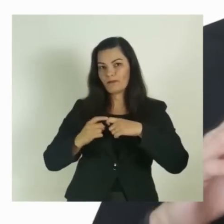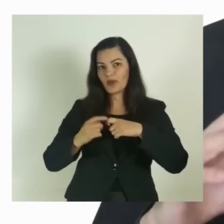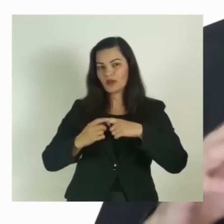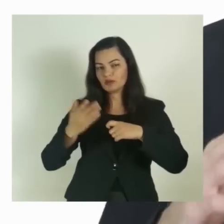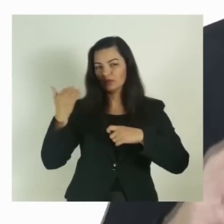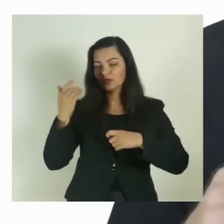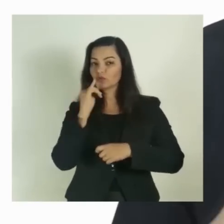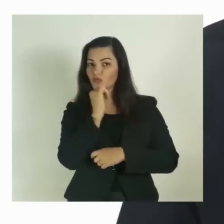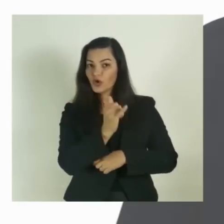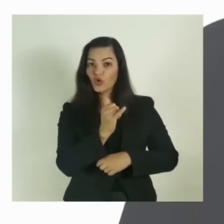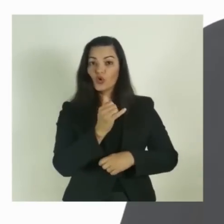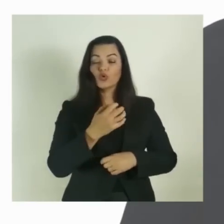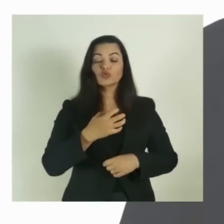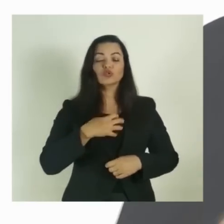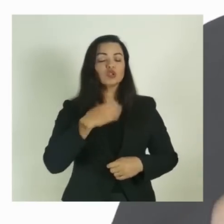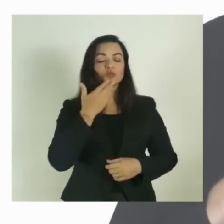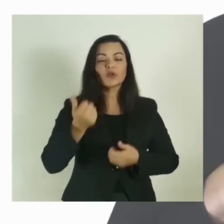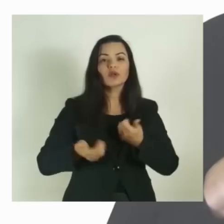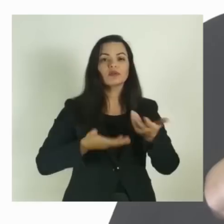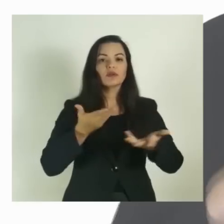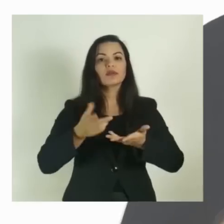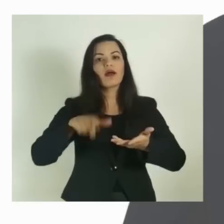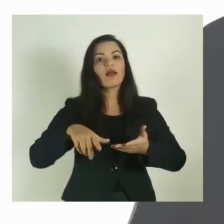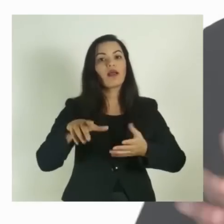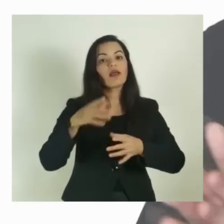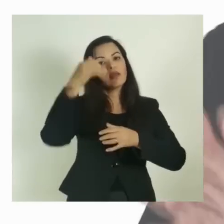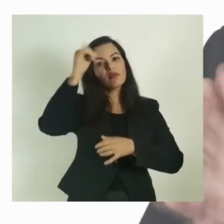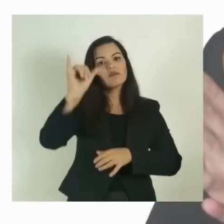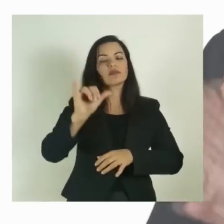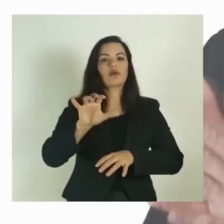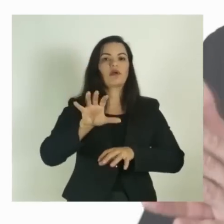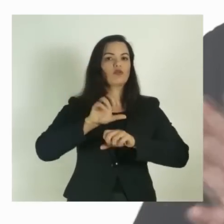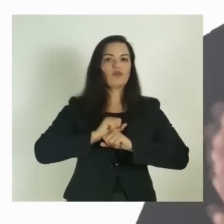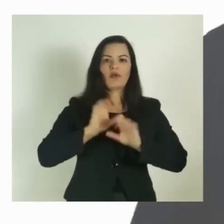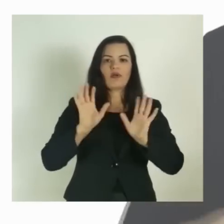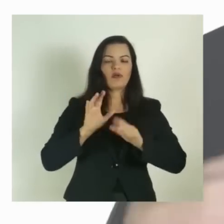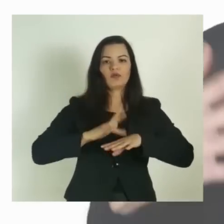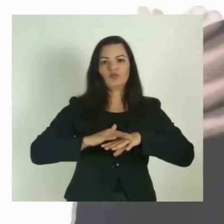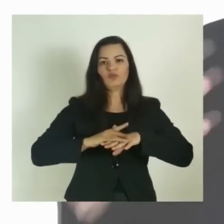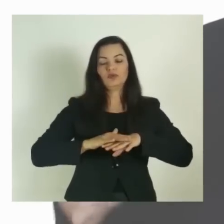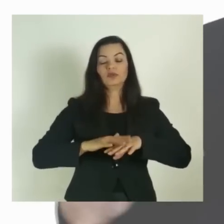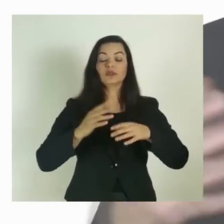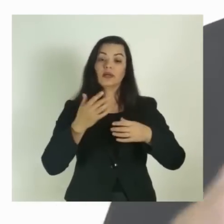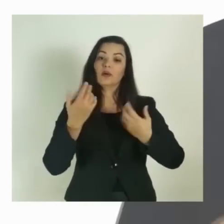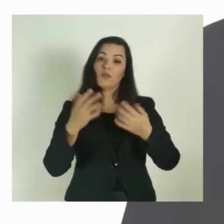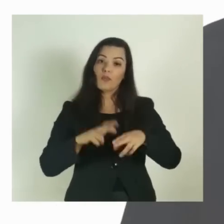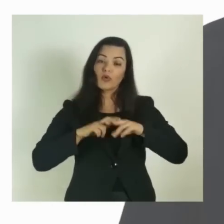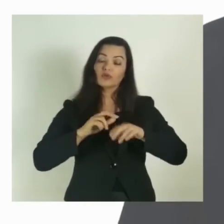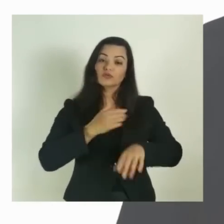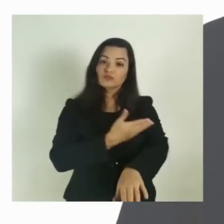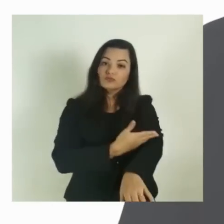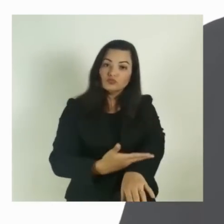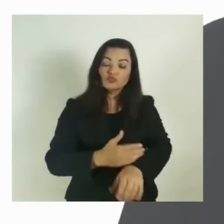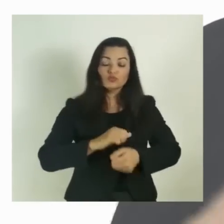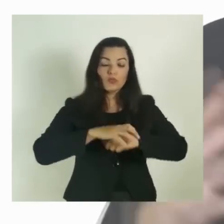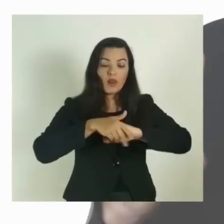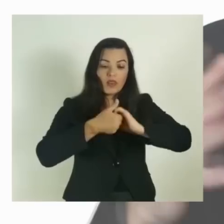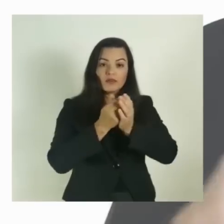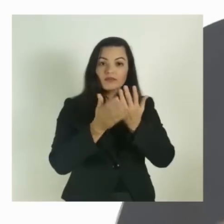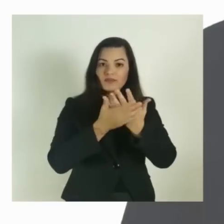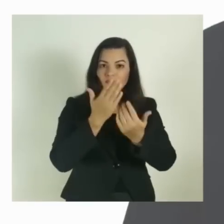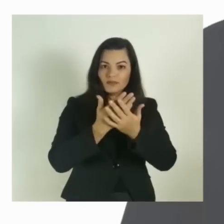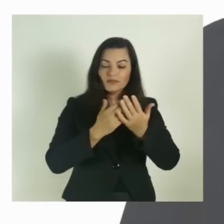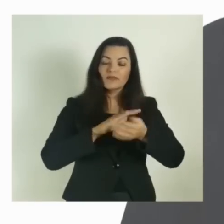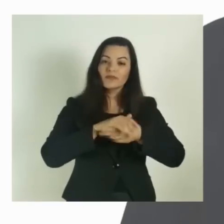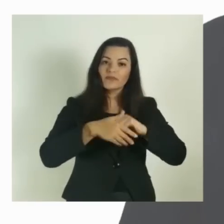é não pegar a doença. Por isso que um simples hábito de lavar as mãos pode evitar uma série de consequências. E por